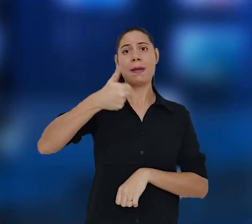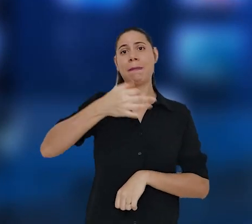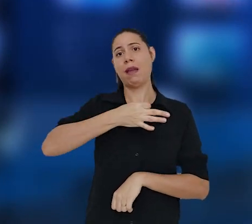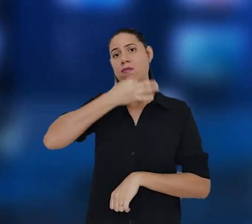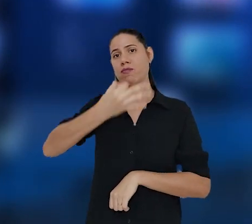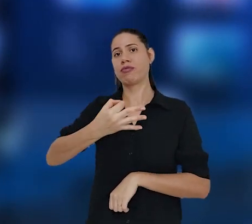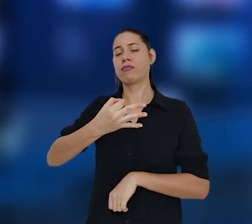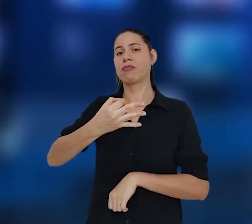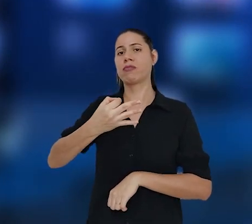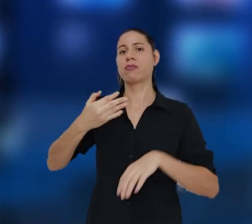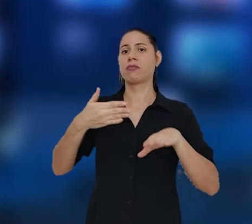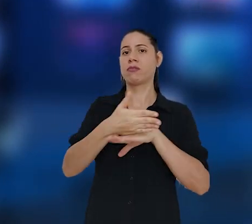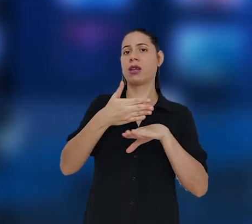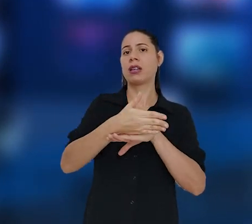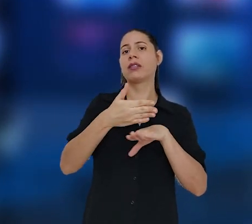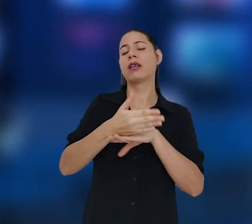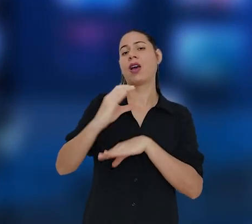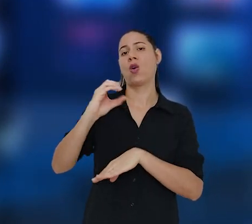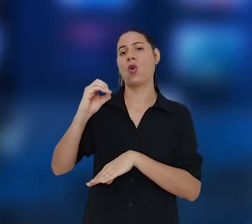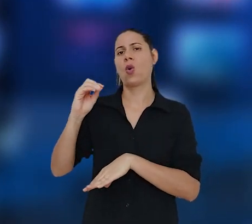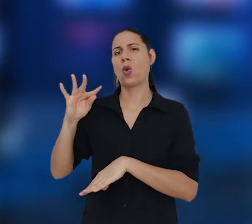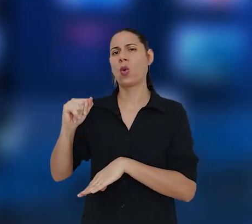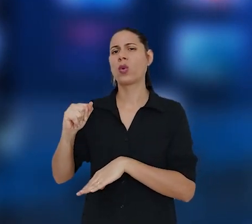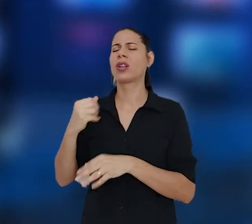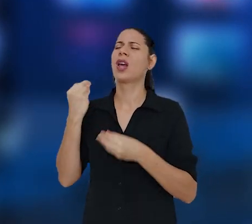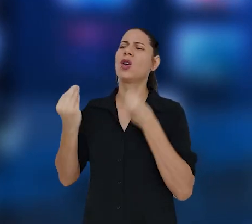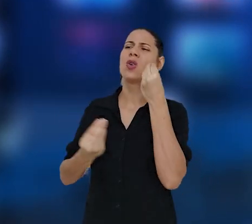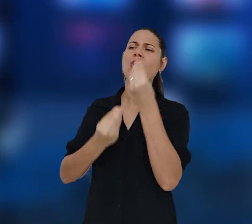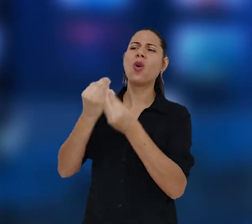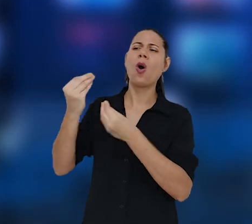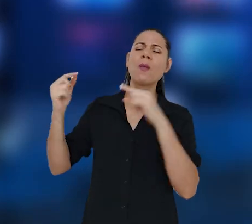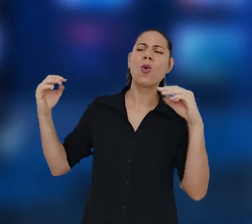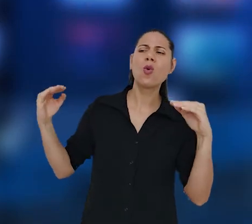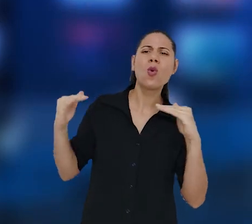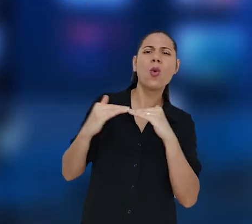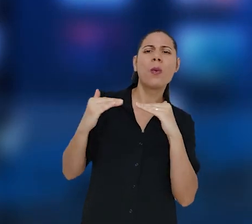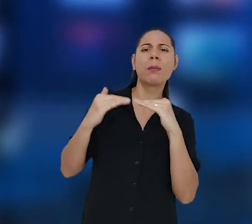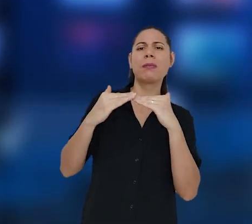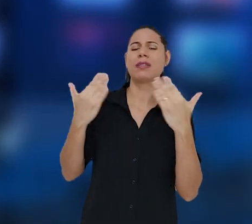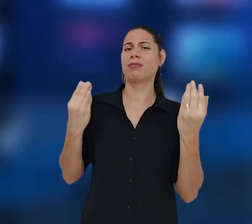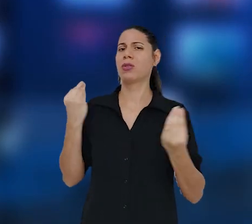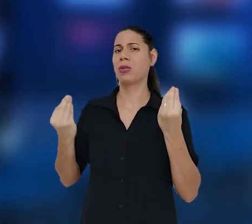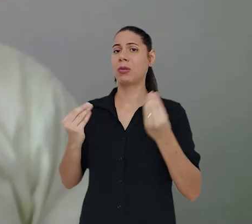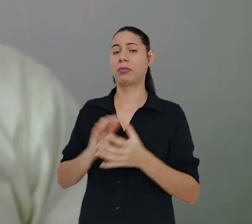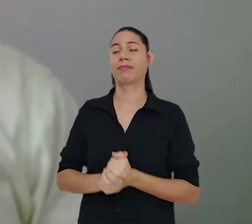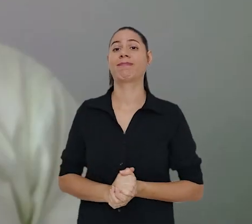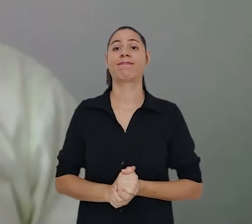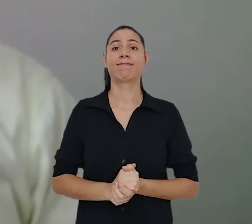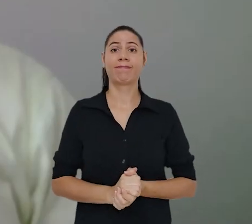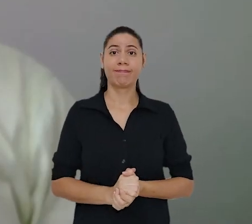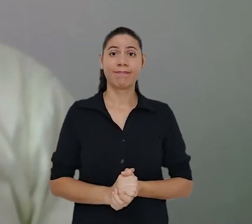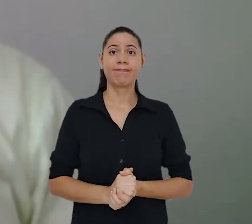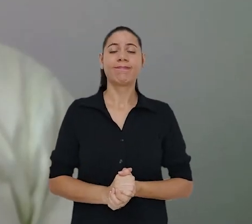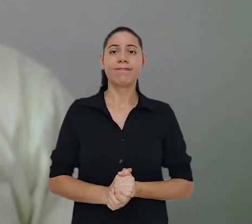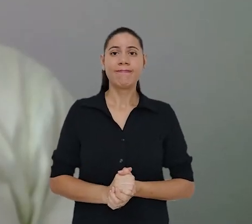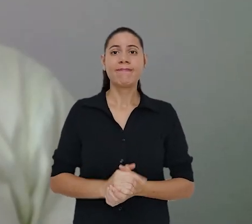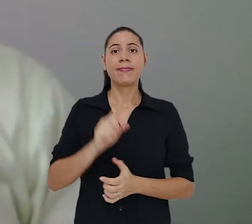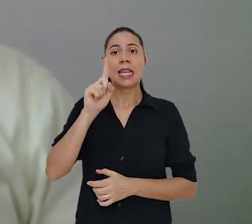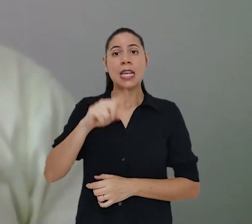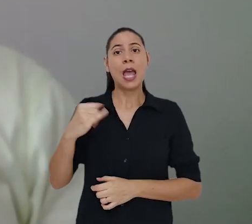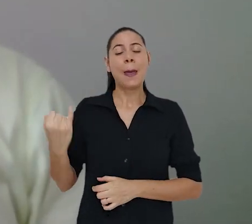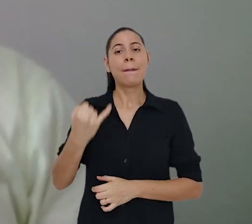primeiro argumento para acesso à política de cotas. Como alinhar a questão para corrigir isso, doutor Augusto? É importante que a